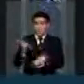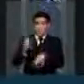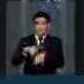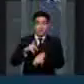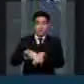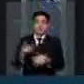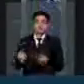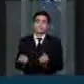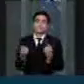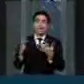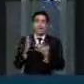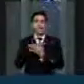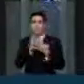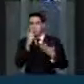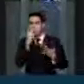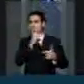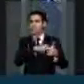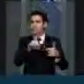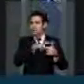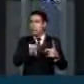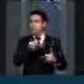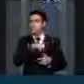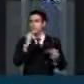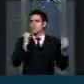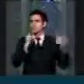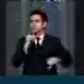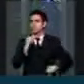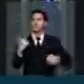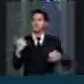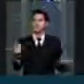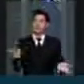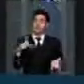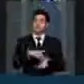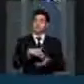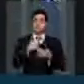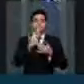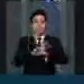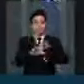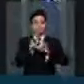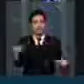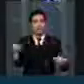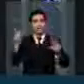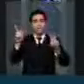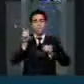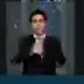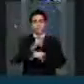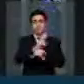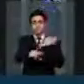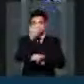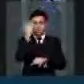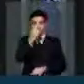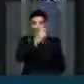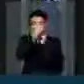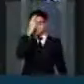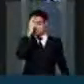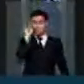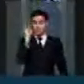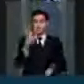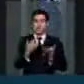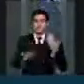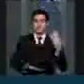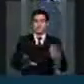que alguma coisa de deficiente está acontecendo. Portanto, esse registro em proteção ao usuário dos serviços de